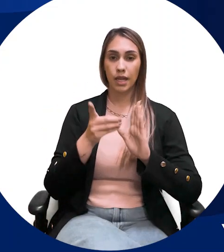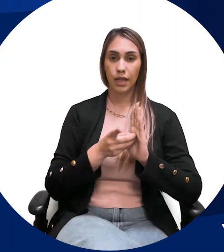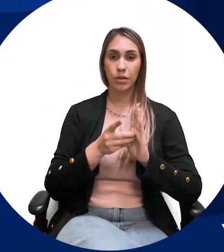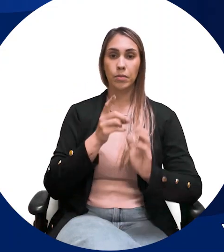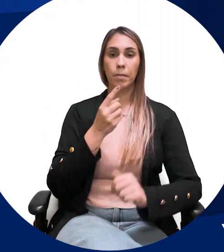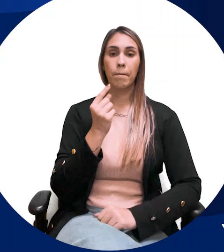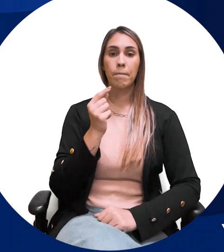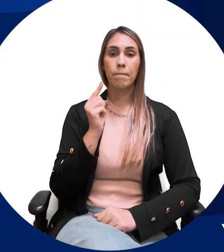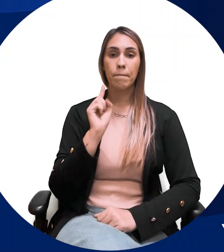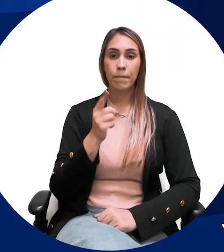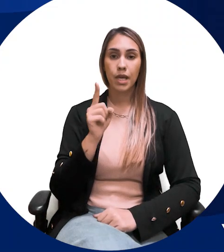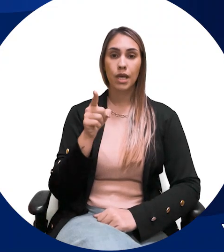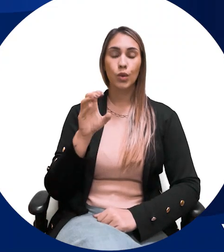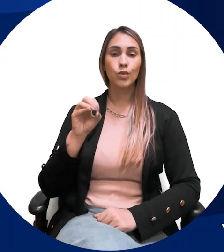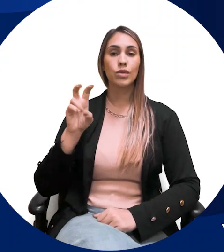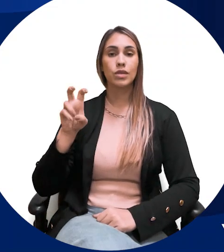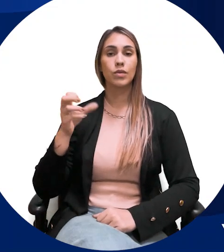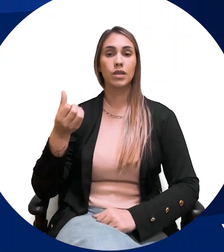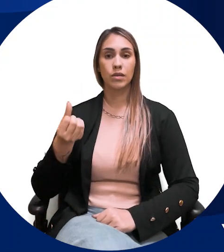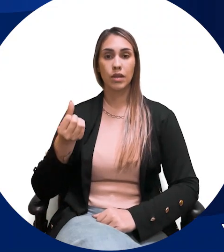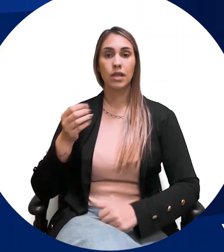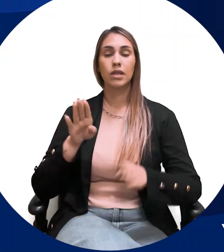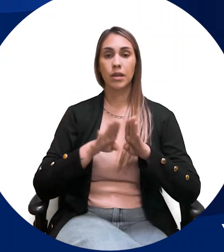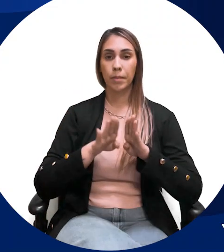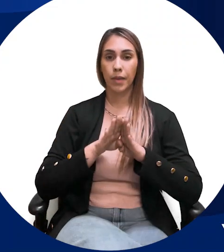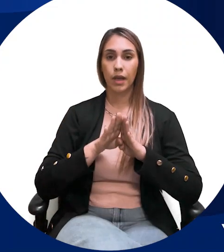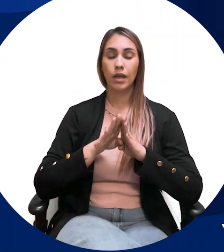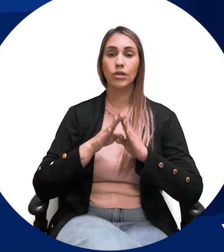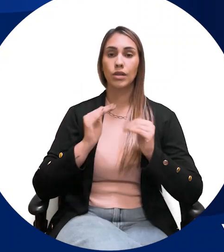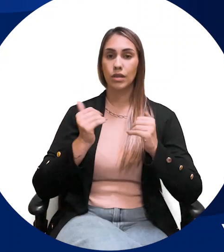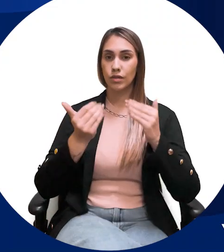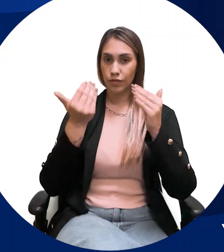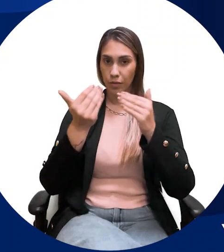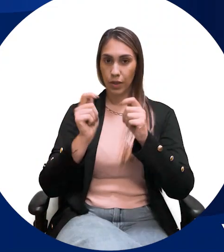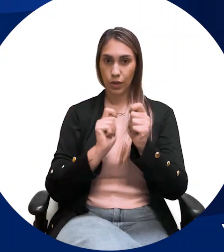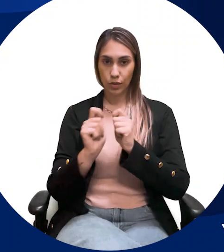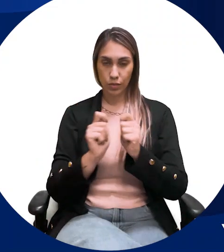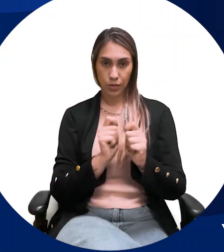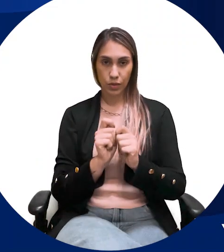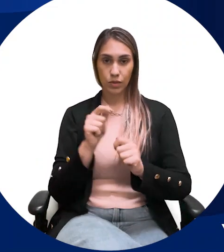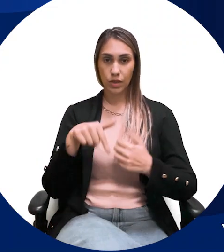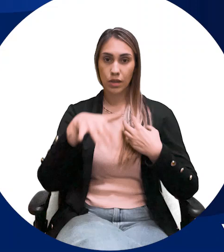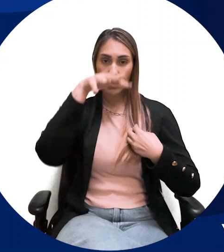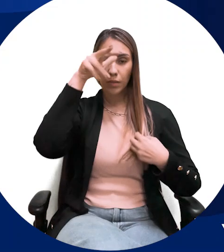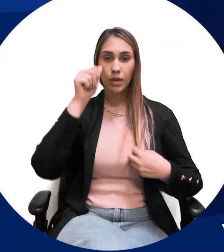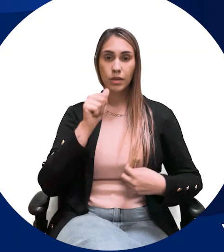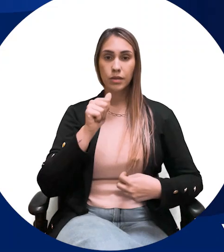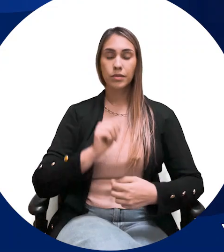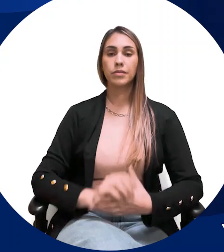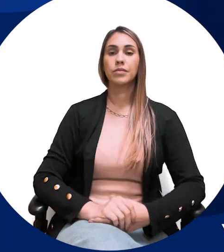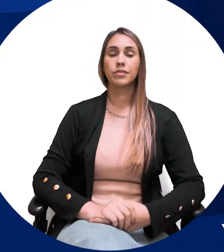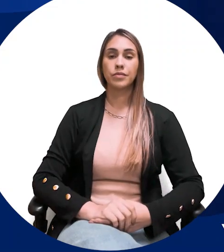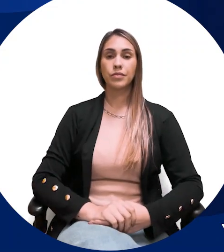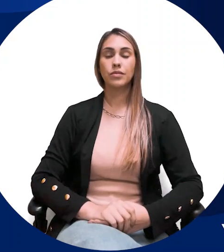número 1066, de 7 de outubro de 2024, e a decisão do Conselho de Desenvolvimento Econômico e Social do Estado de